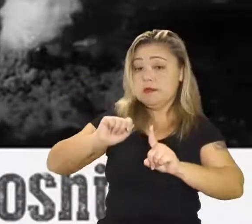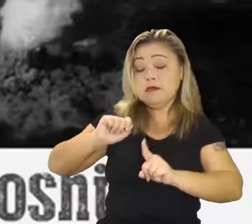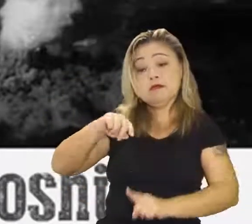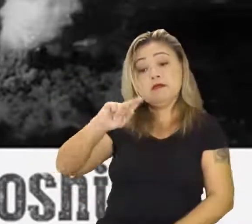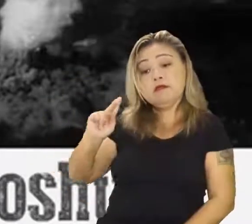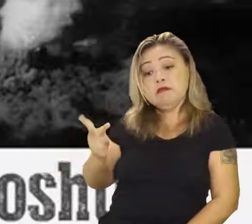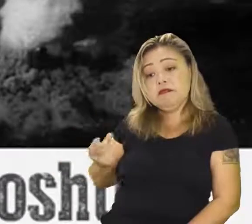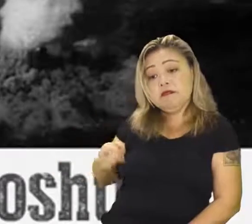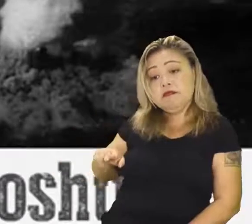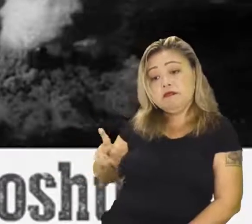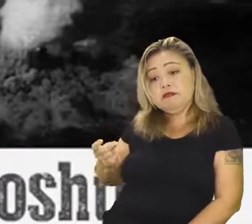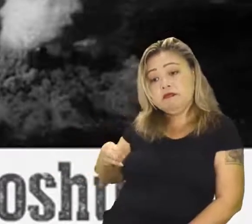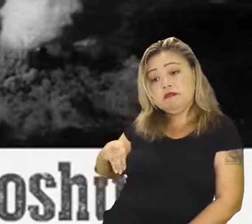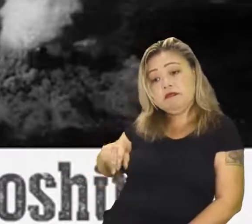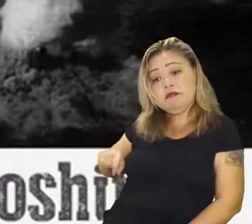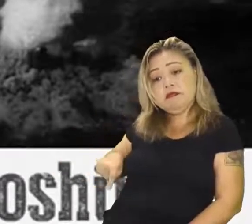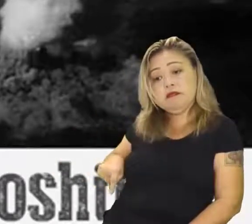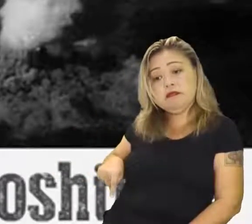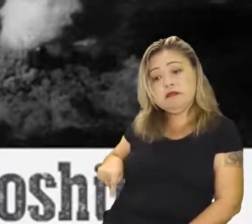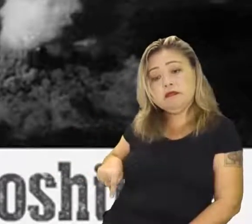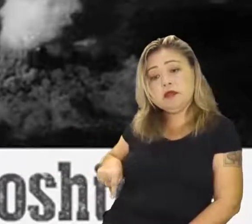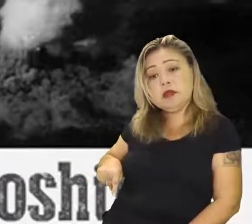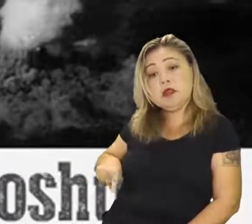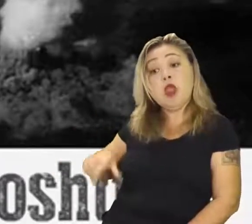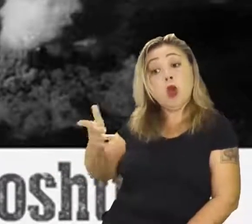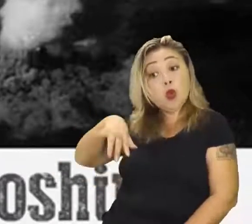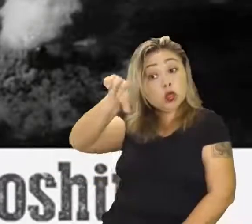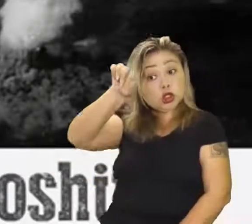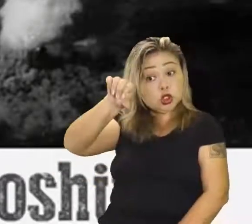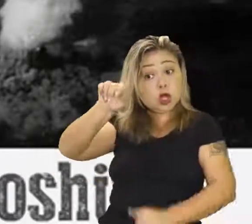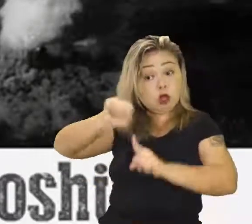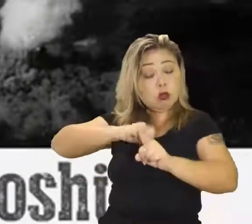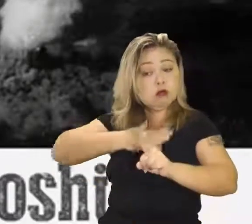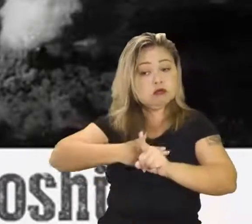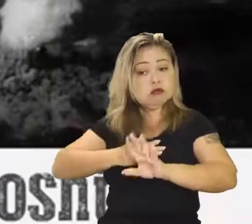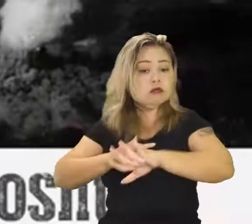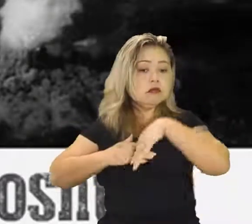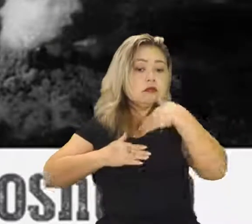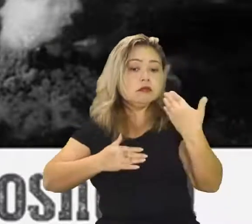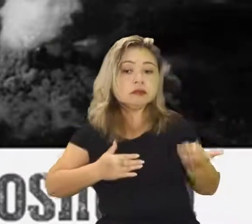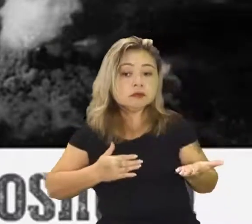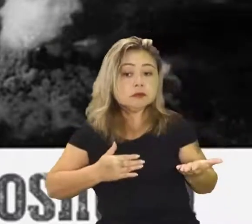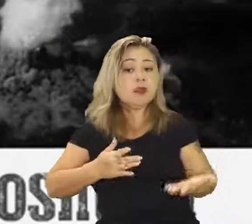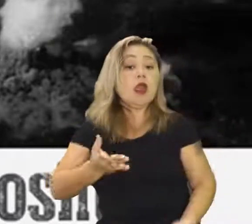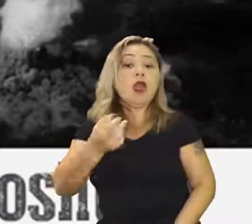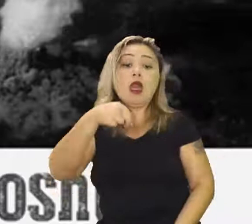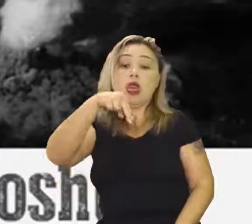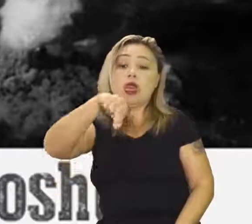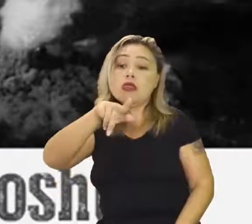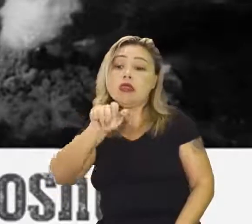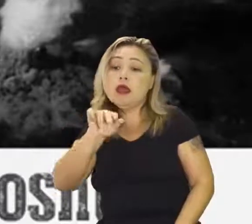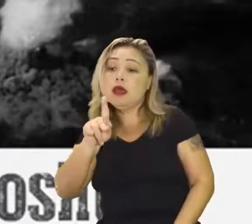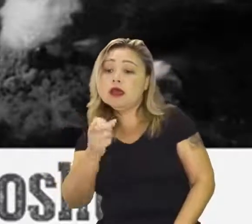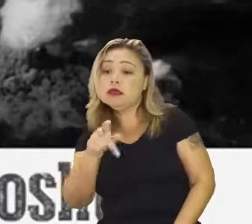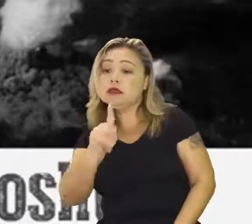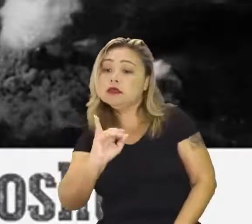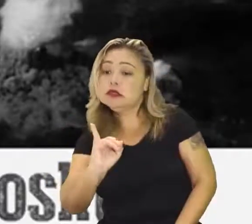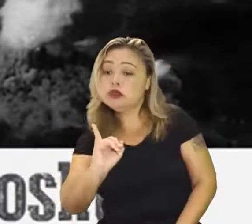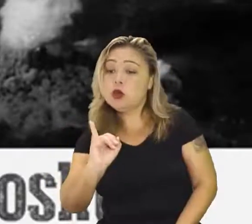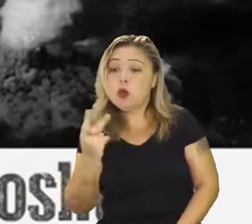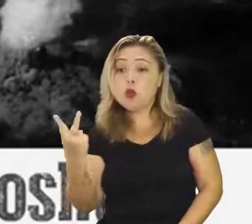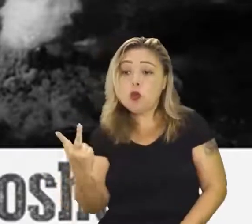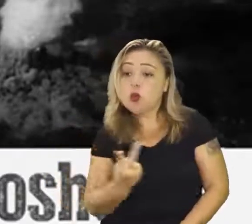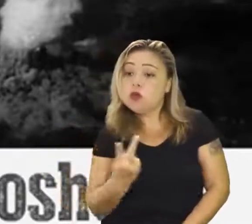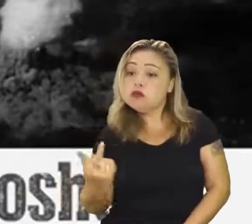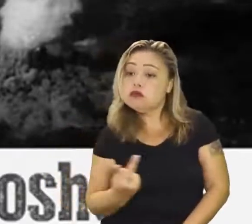Hiroshima é atacada. No dia 9 de agosto, Nagasaki é atacada.